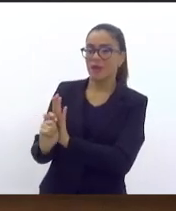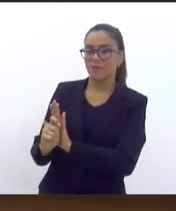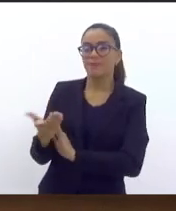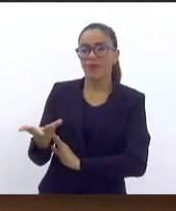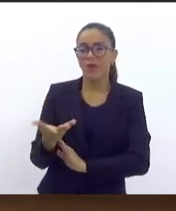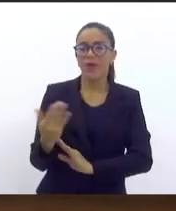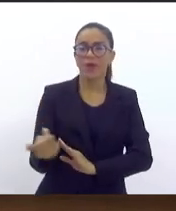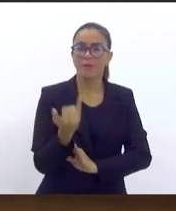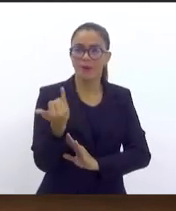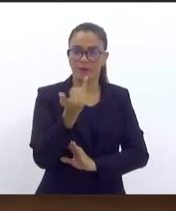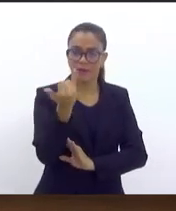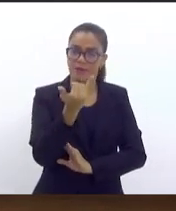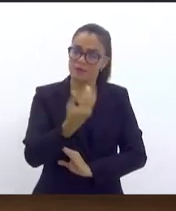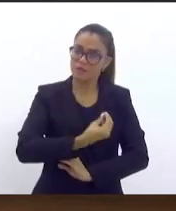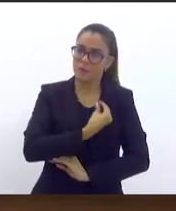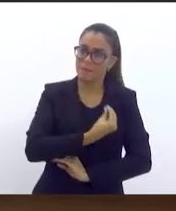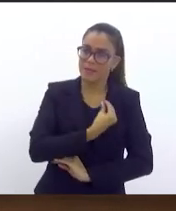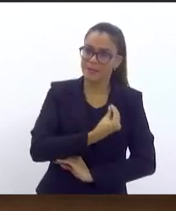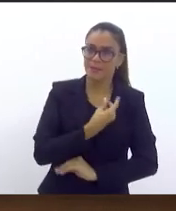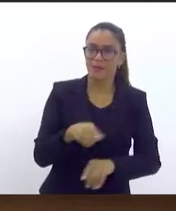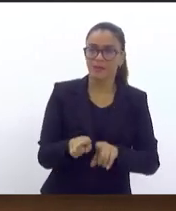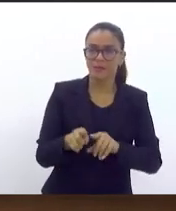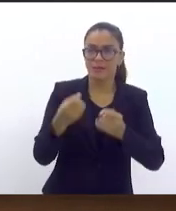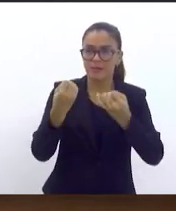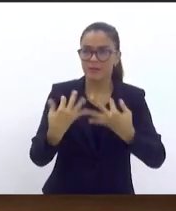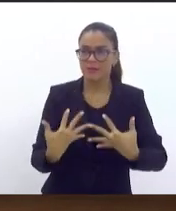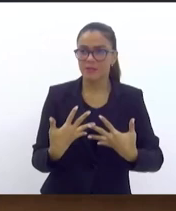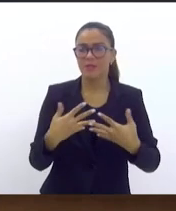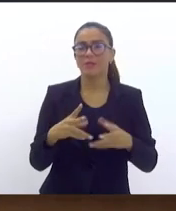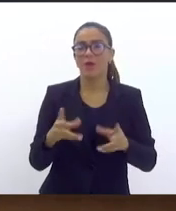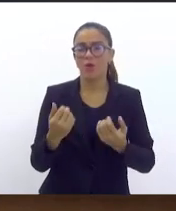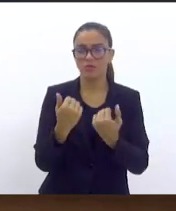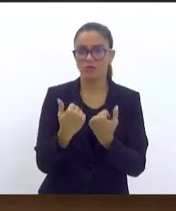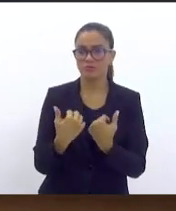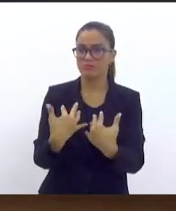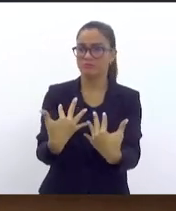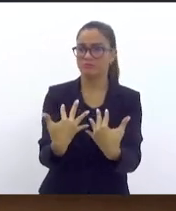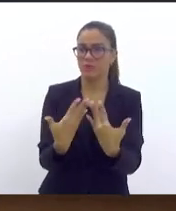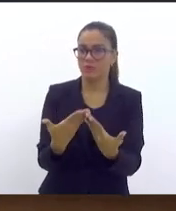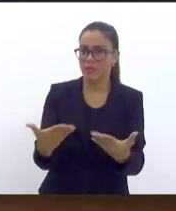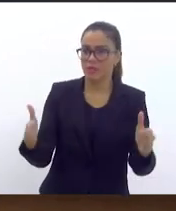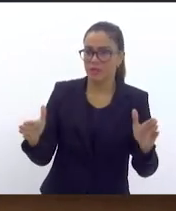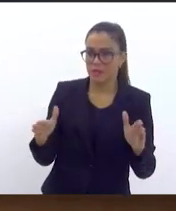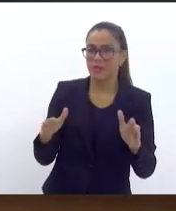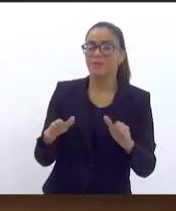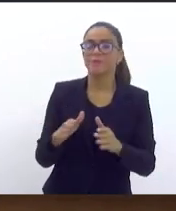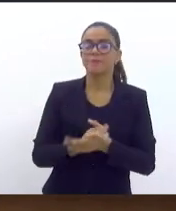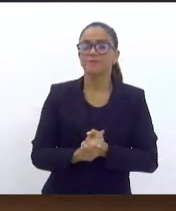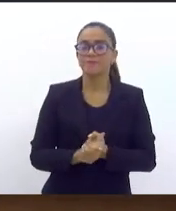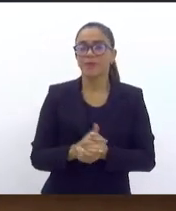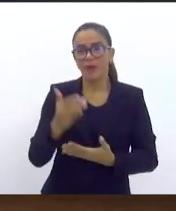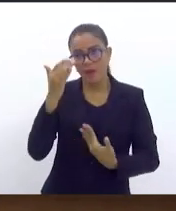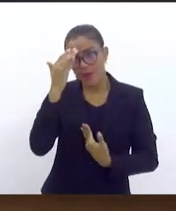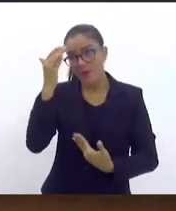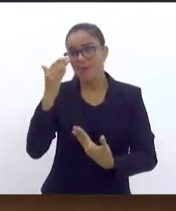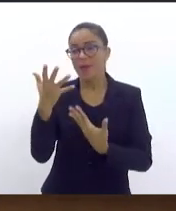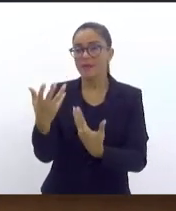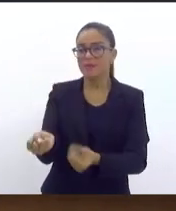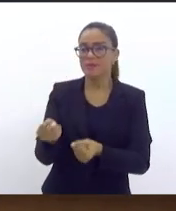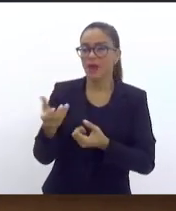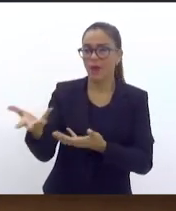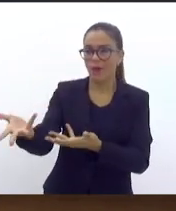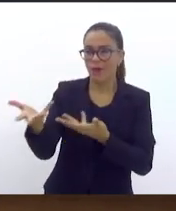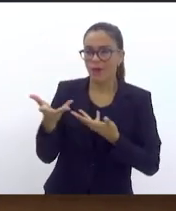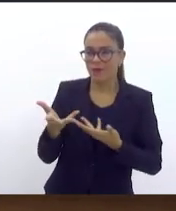grande relevância é a sua participação e a sua explanação a essa audiência pública e muito obrigado por aceitar o nosso convite